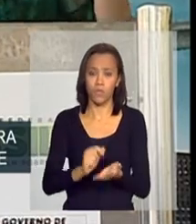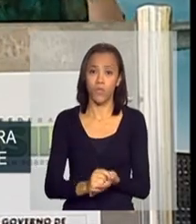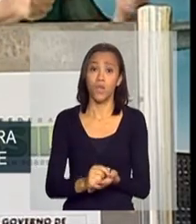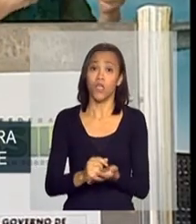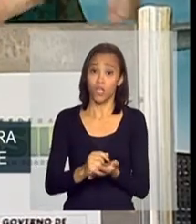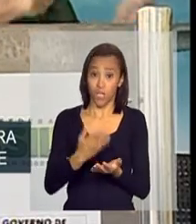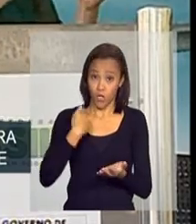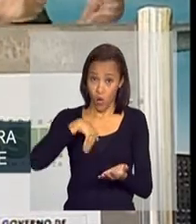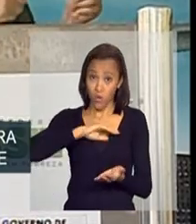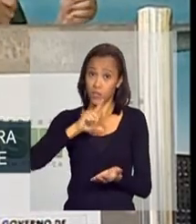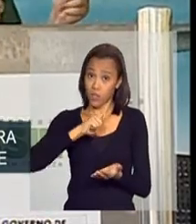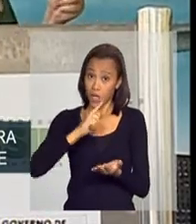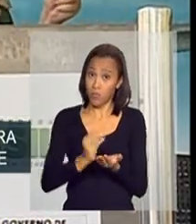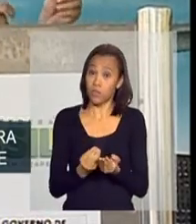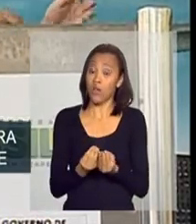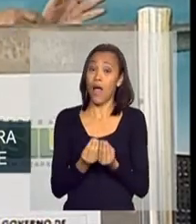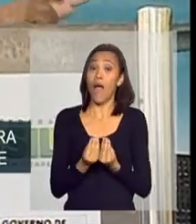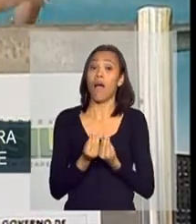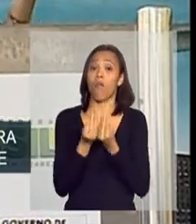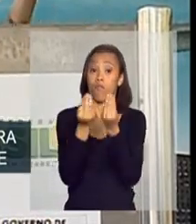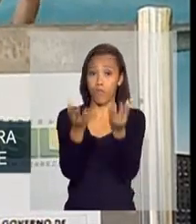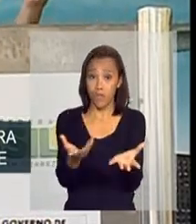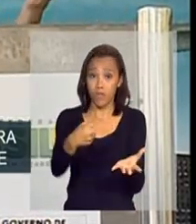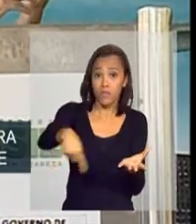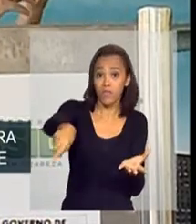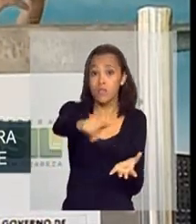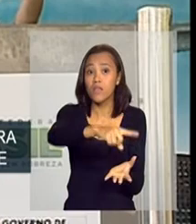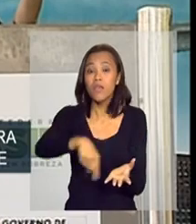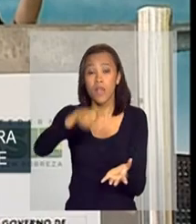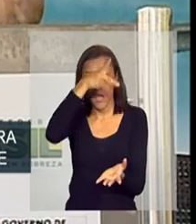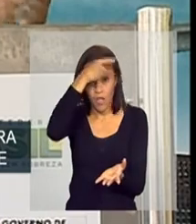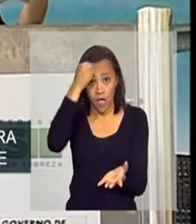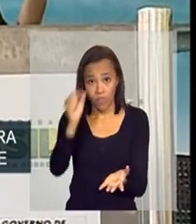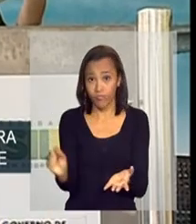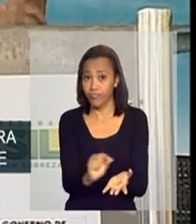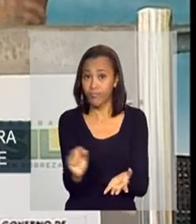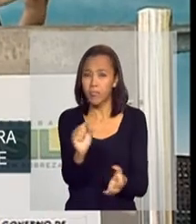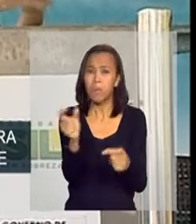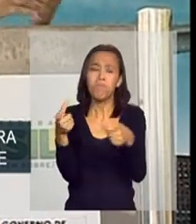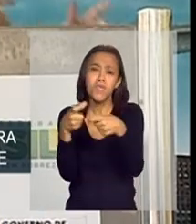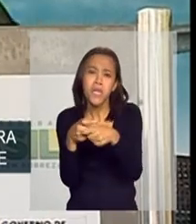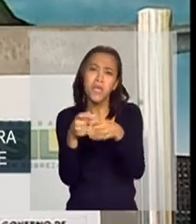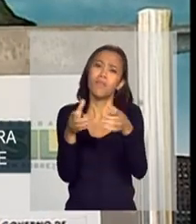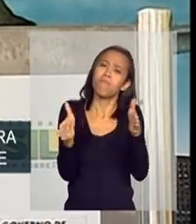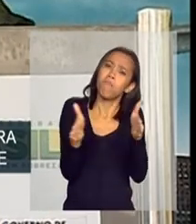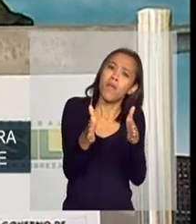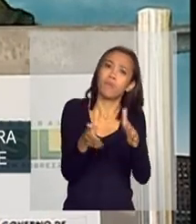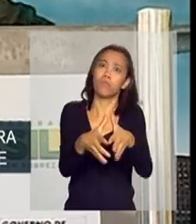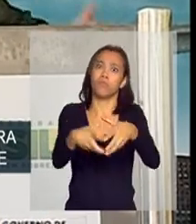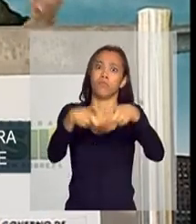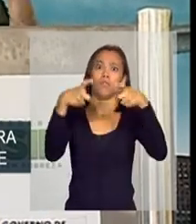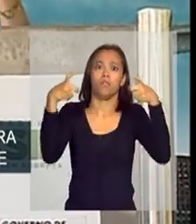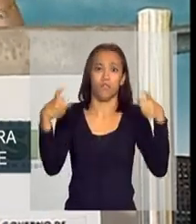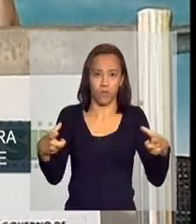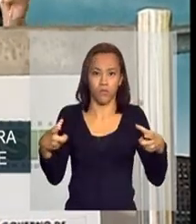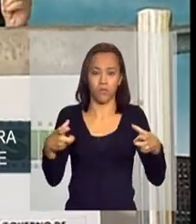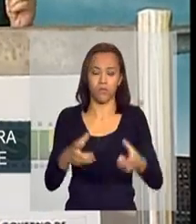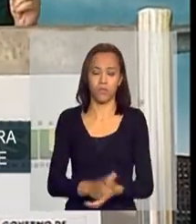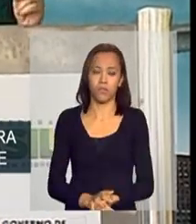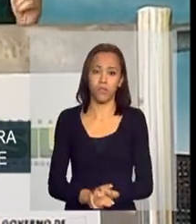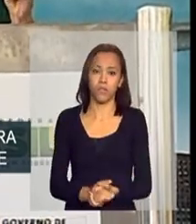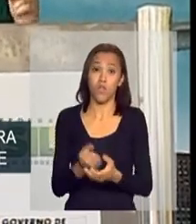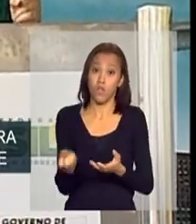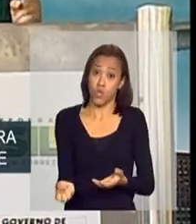para oferecer aos prefeitos de municípios, pequenos, médios e grandes.